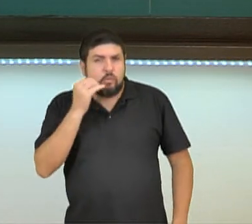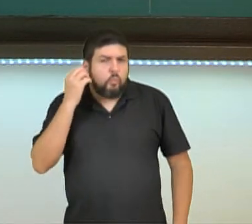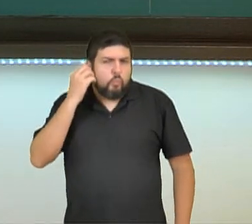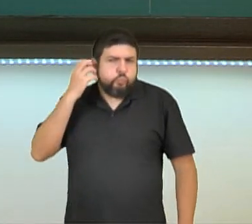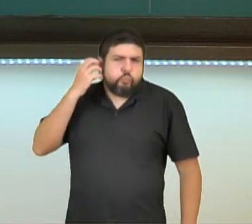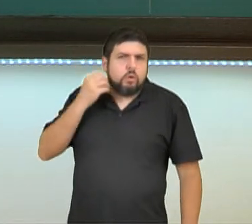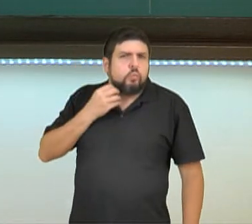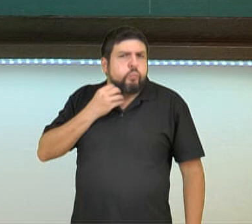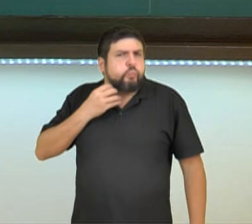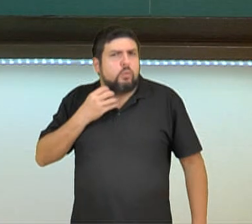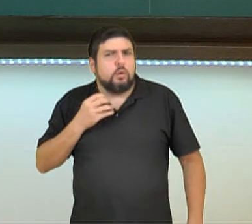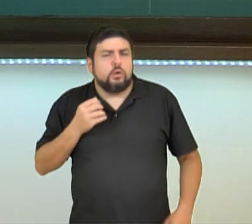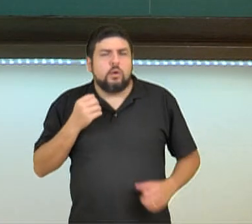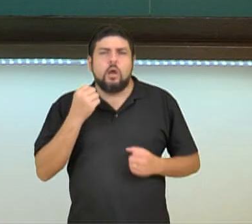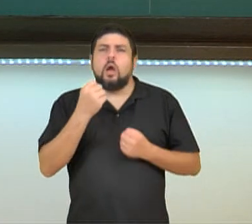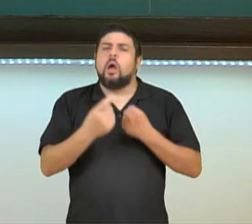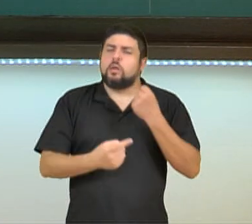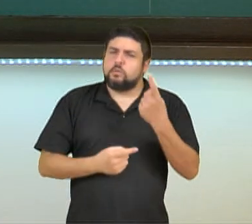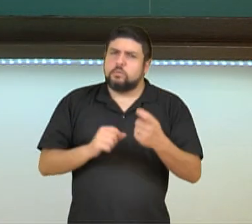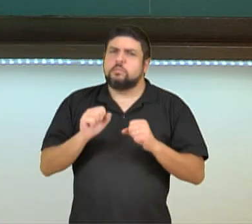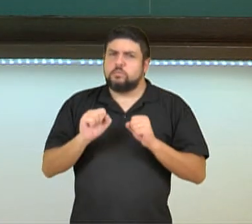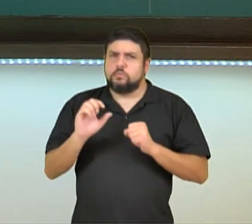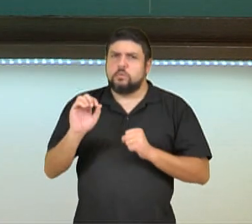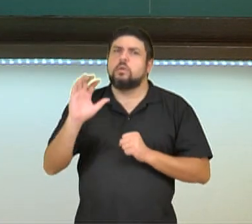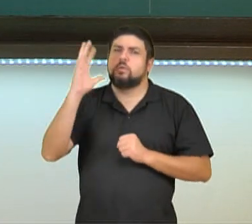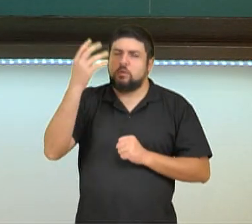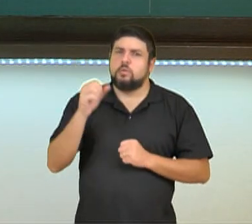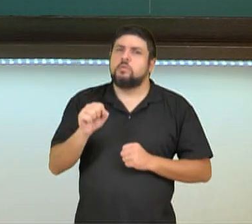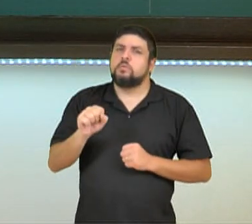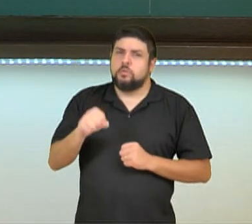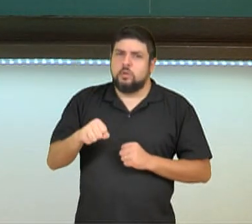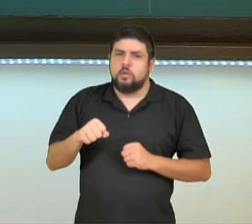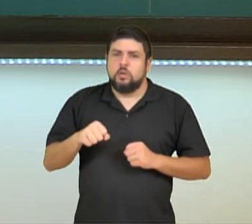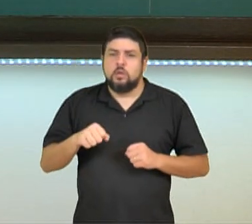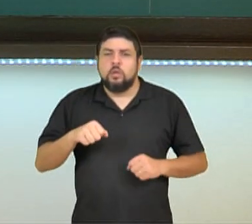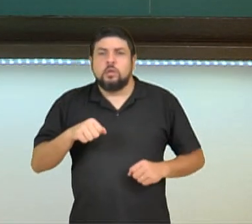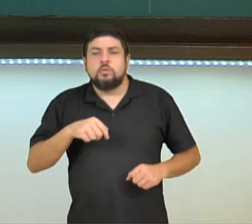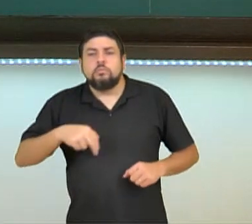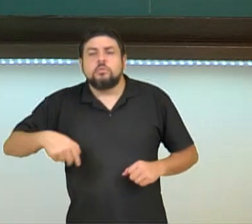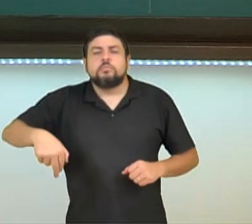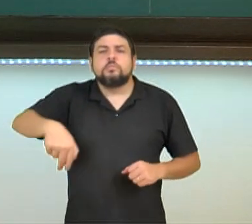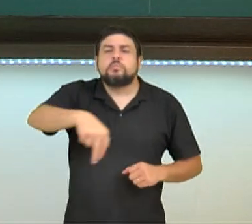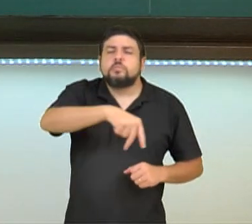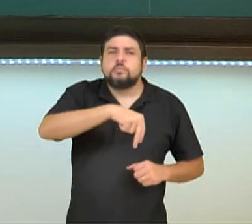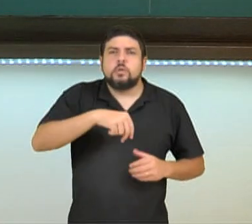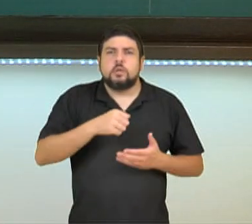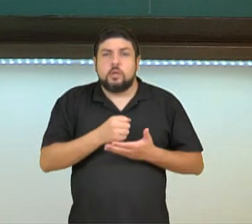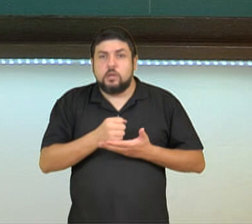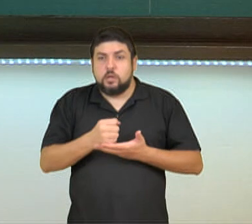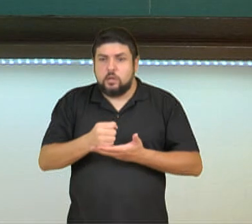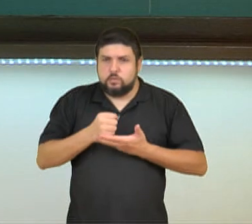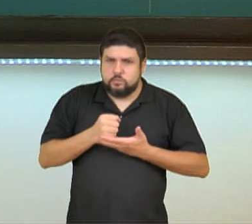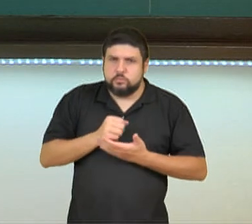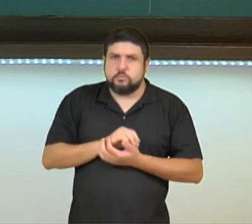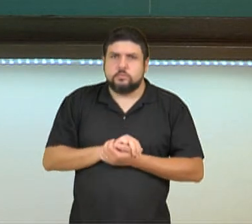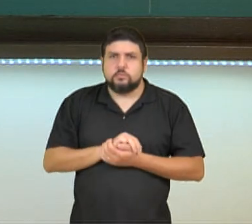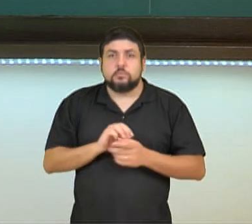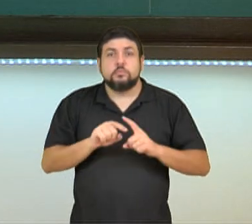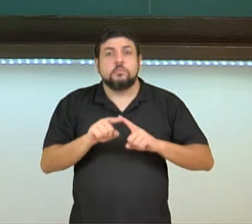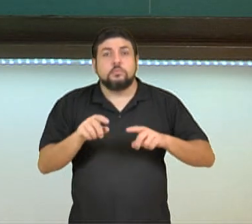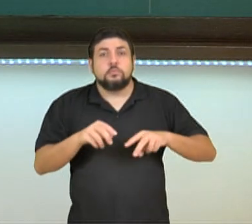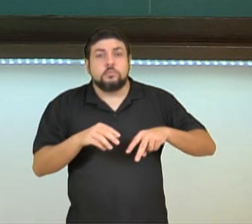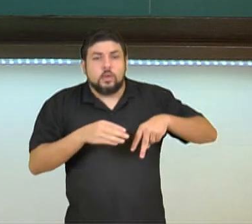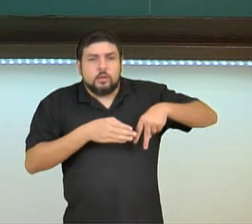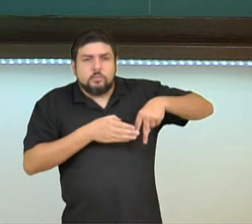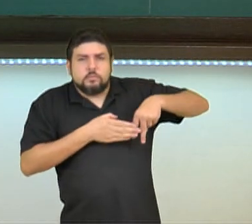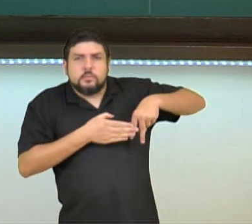né, de vez em quando pode acontecer sim, uma caminhada pode ajudar, mas se começar a ter muito inchaço nas pernas,